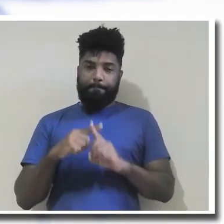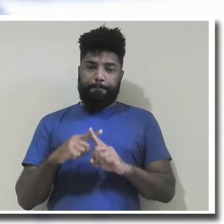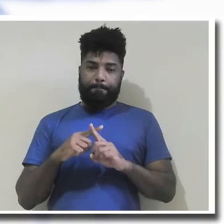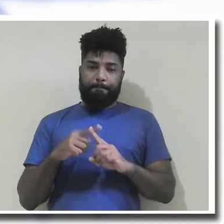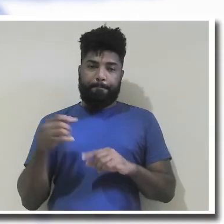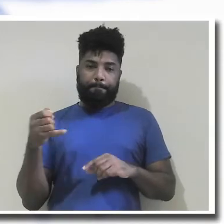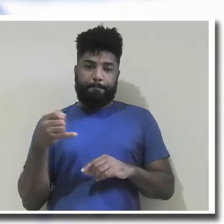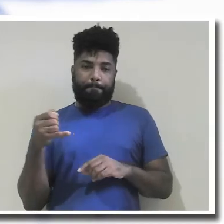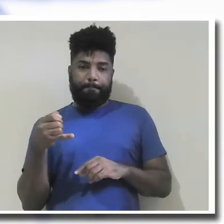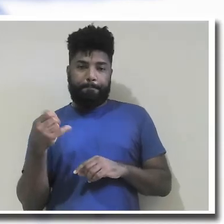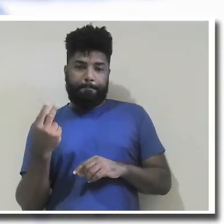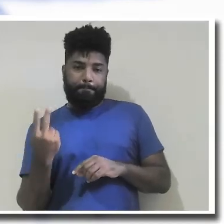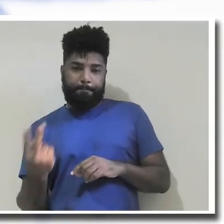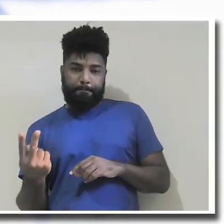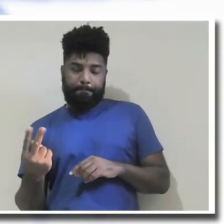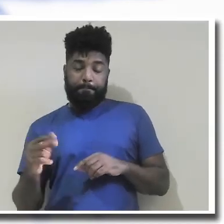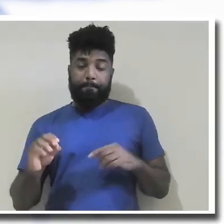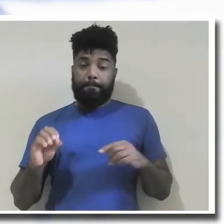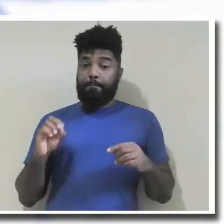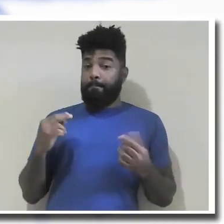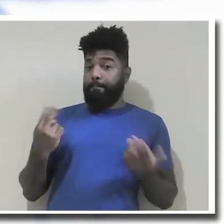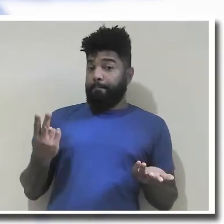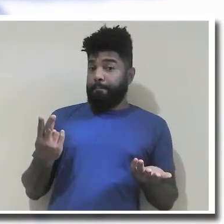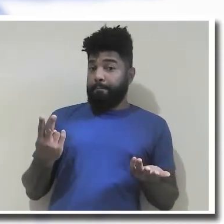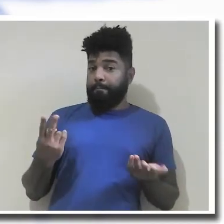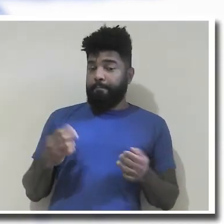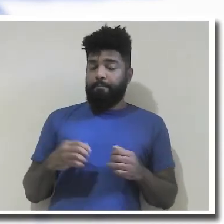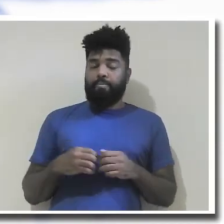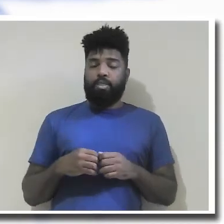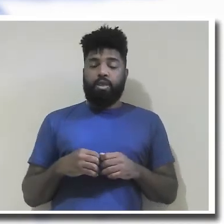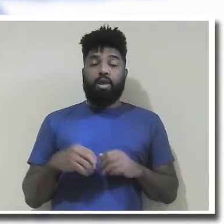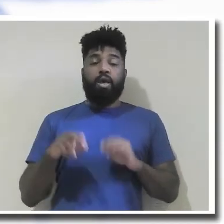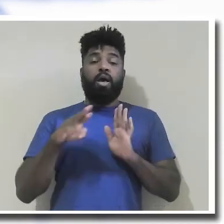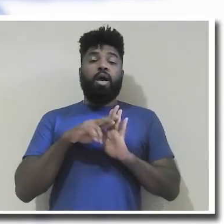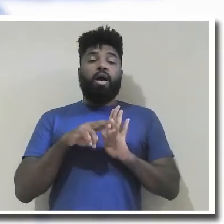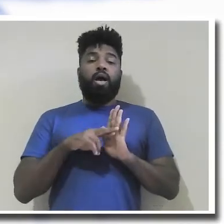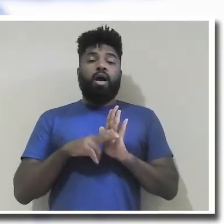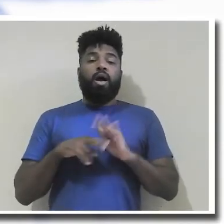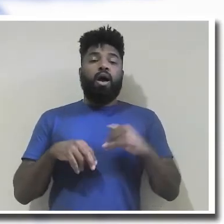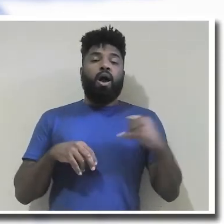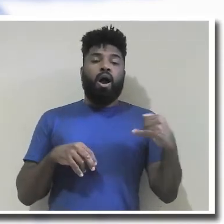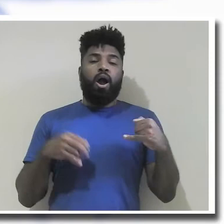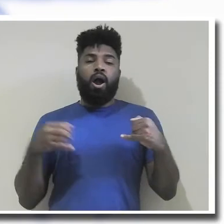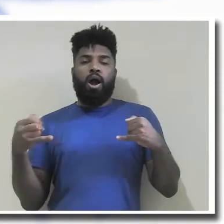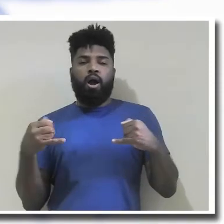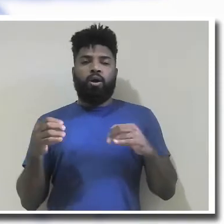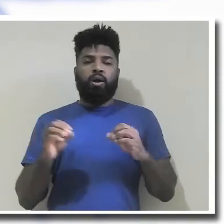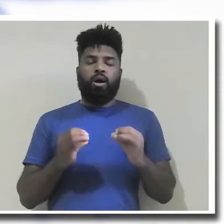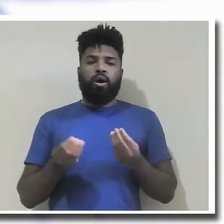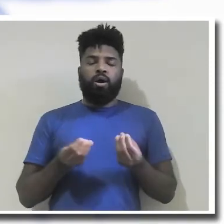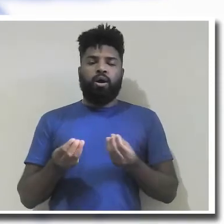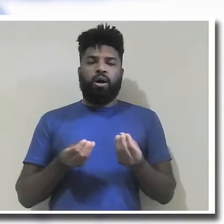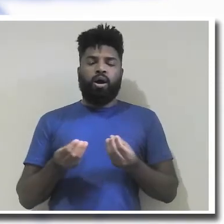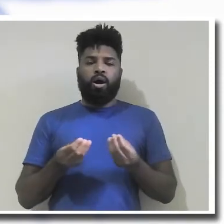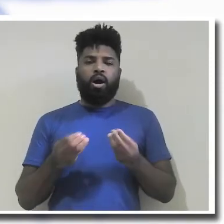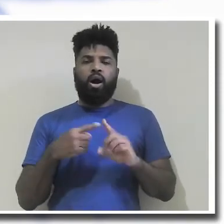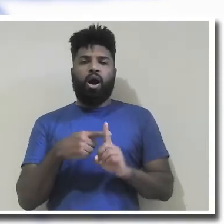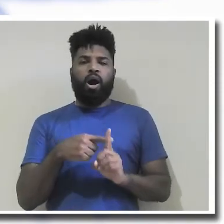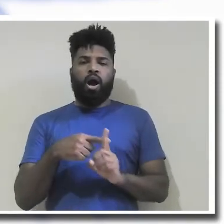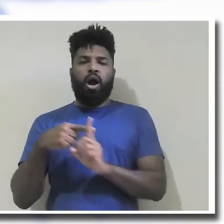vezes menos 2, ou simplesmente eu posso utilizar esta regra de sinais. Então, menos com